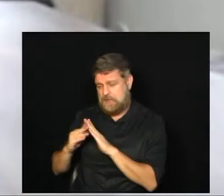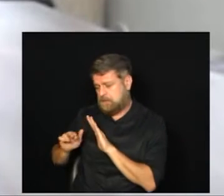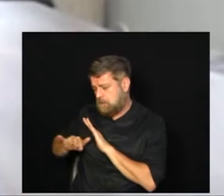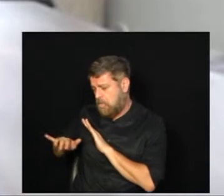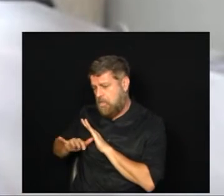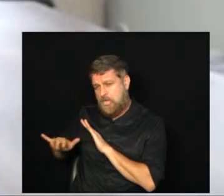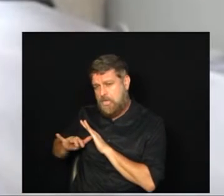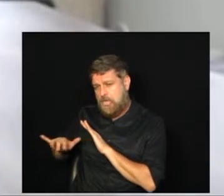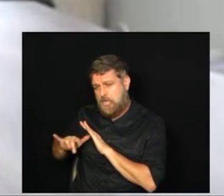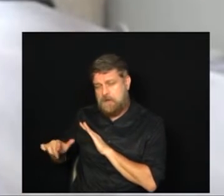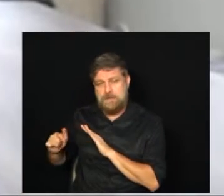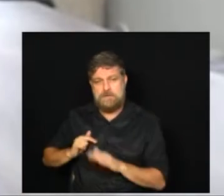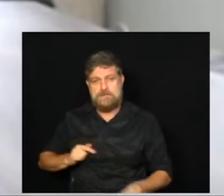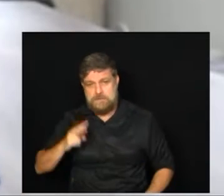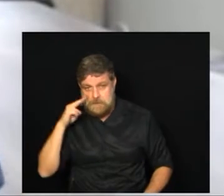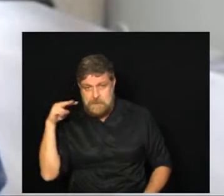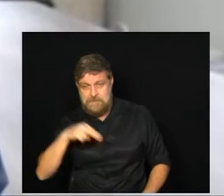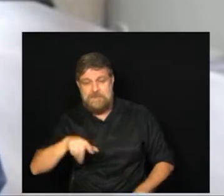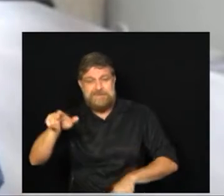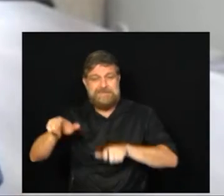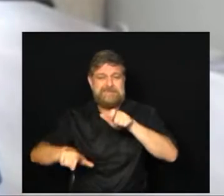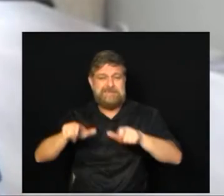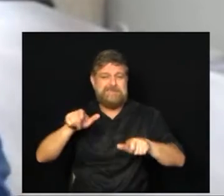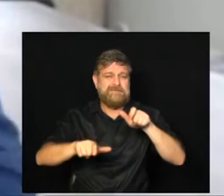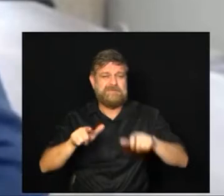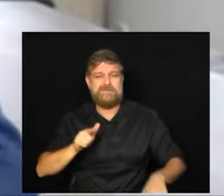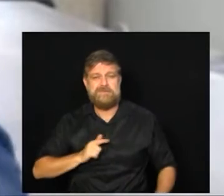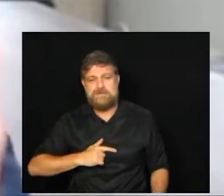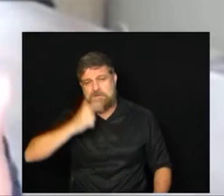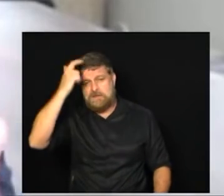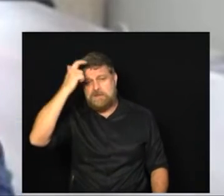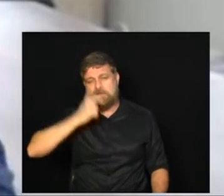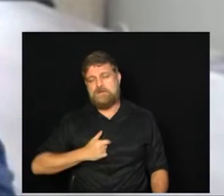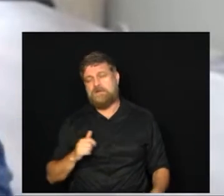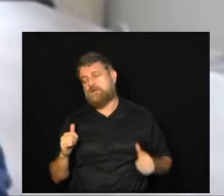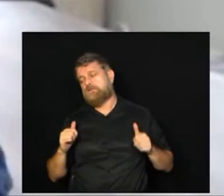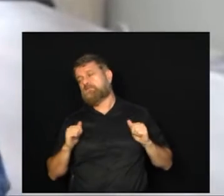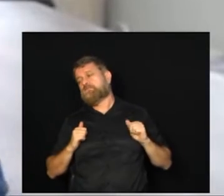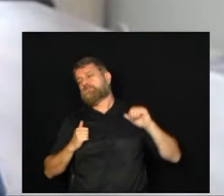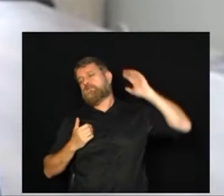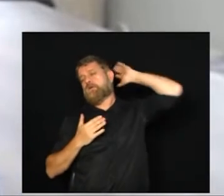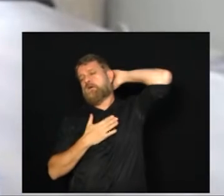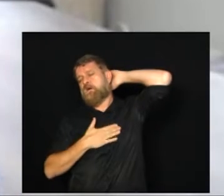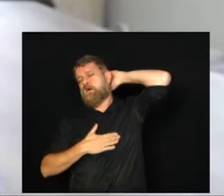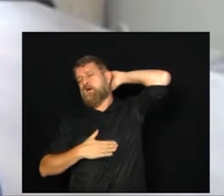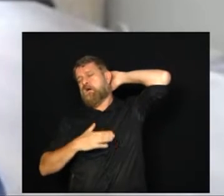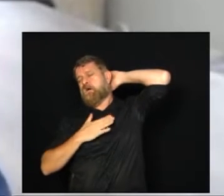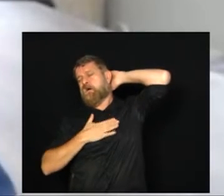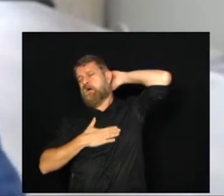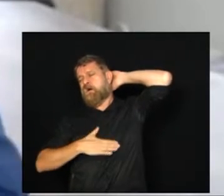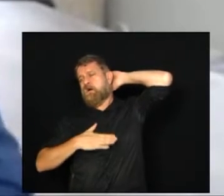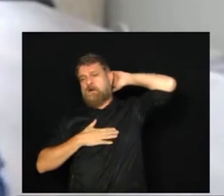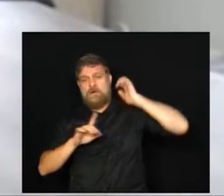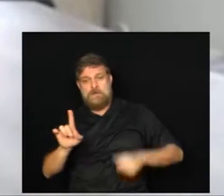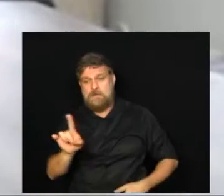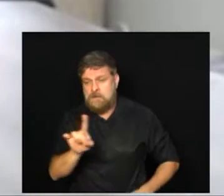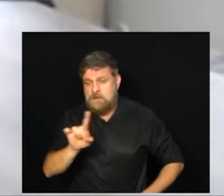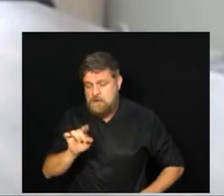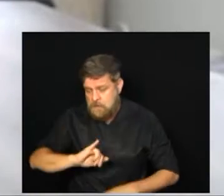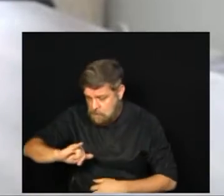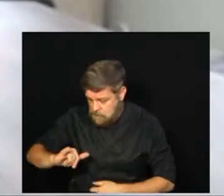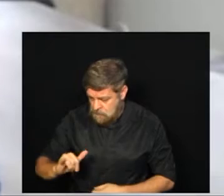numa posição que você fica, eu vejo até algumas pessoas que se dizem estar um pouco ociosas, né? Ocupa esse espaço de ociosidade fazendo um curso